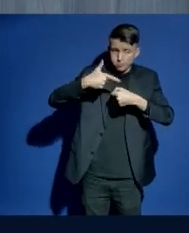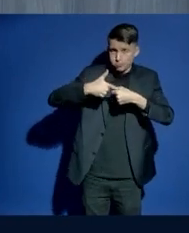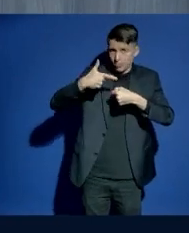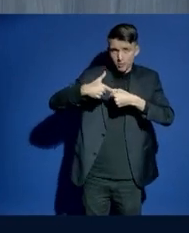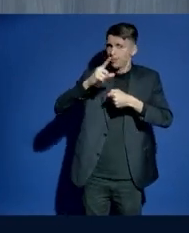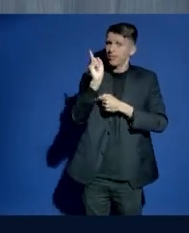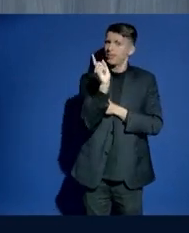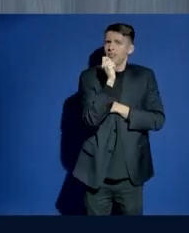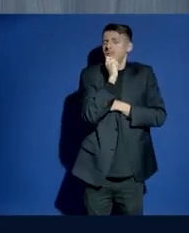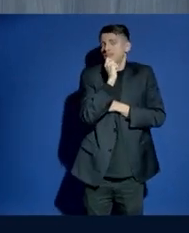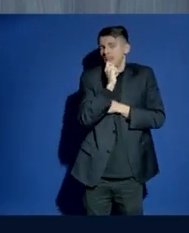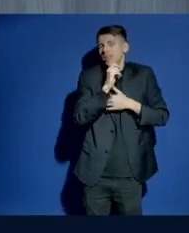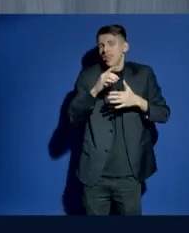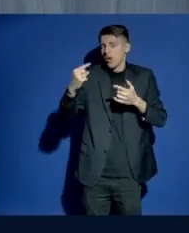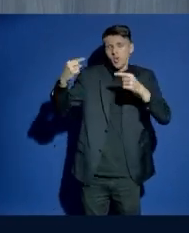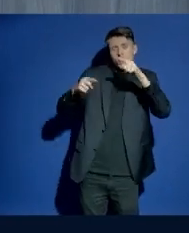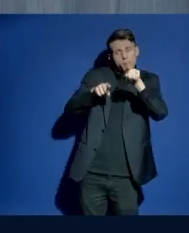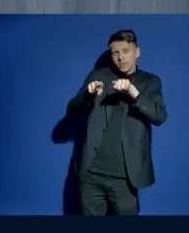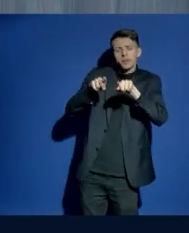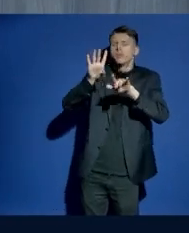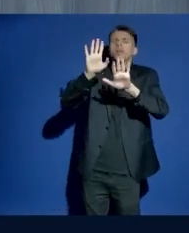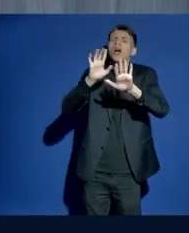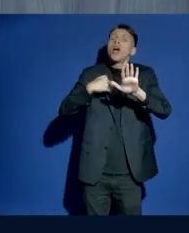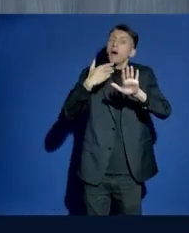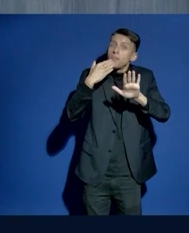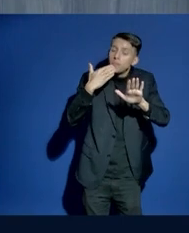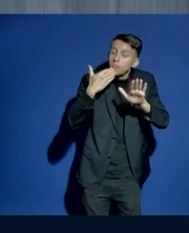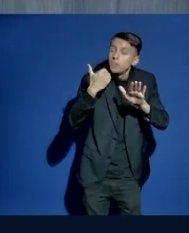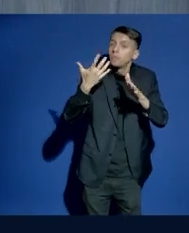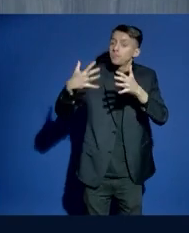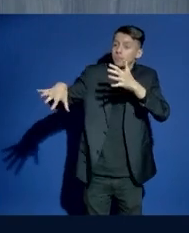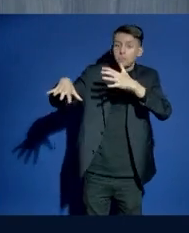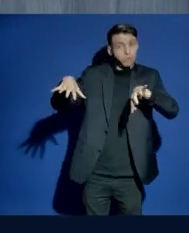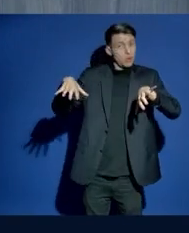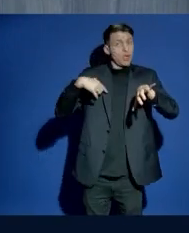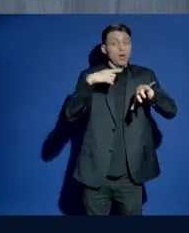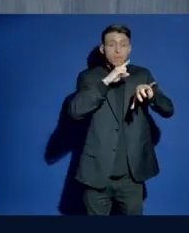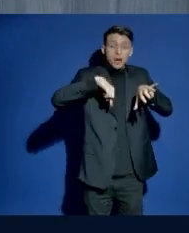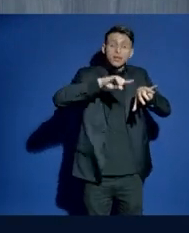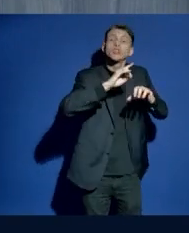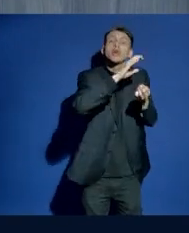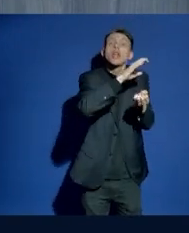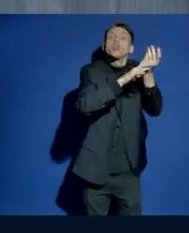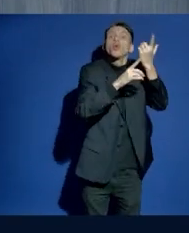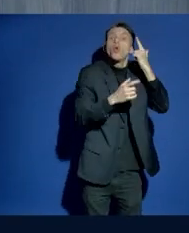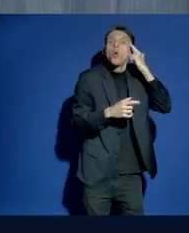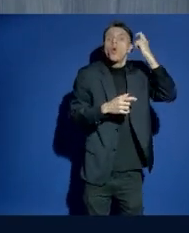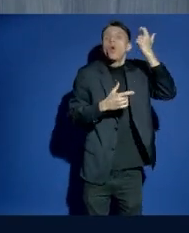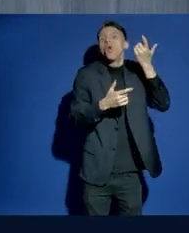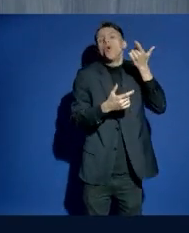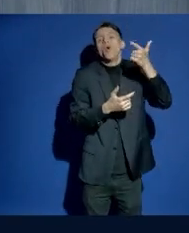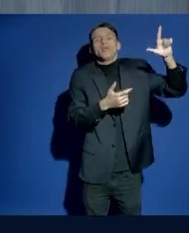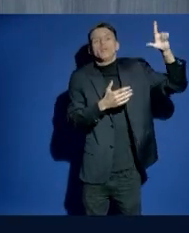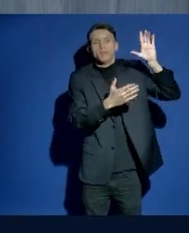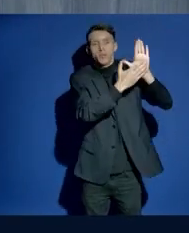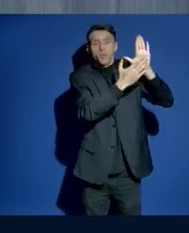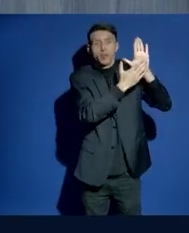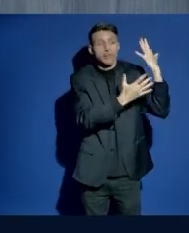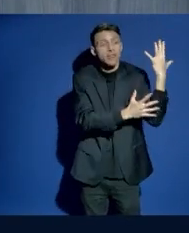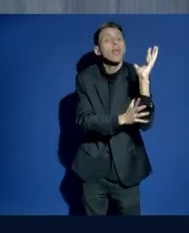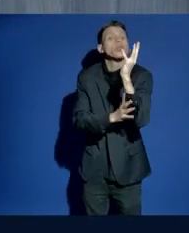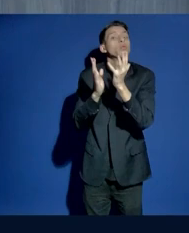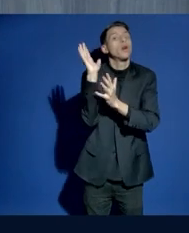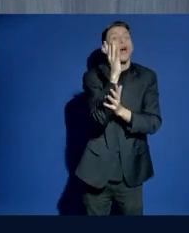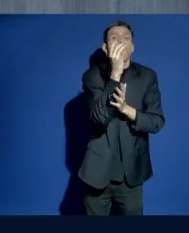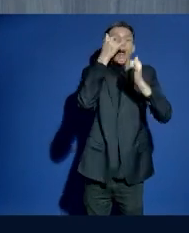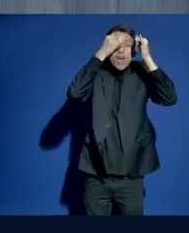pegada dele resolve a cura dele eles têm Budget orçamento voltado para esse tipo de de investimento e como eu já falei que duas